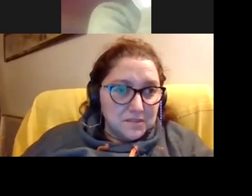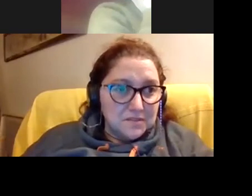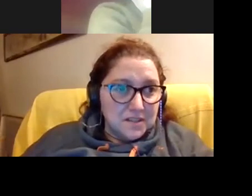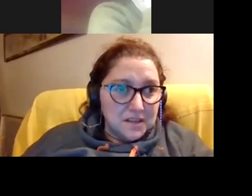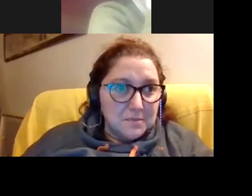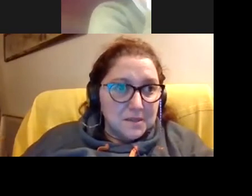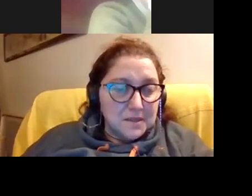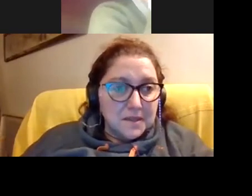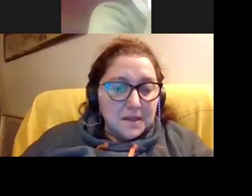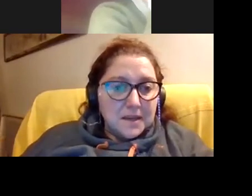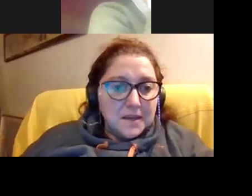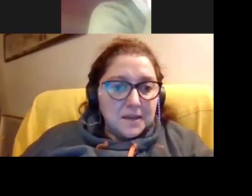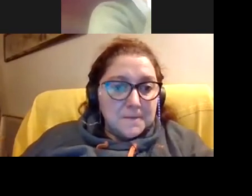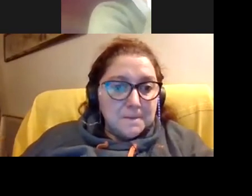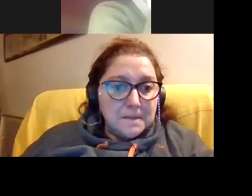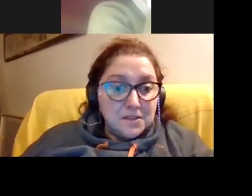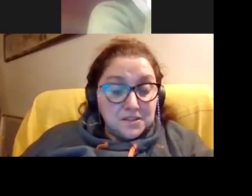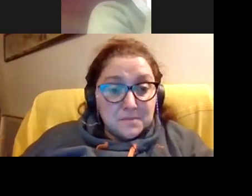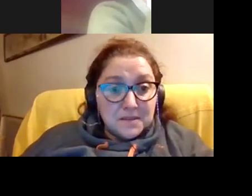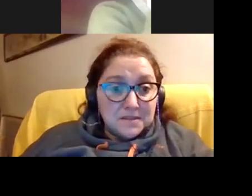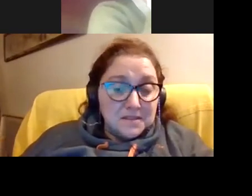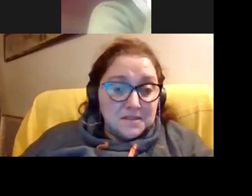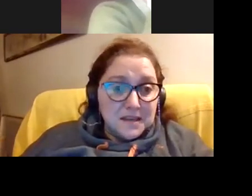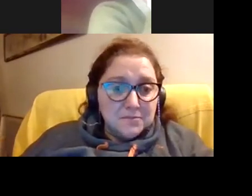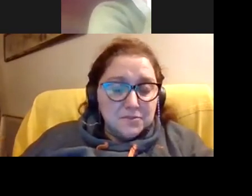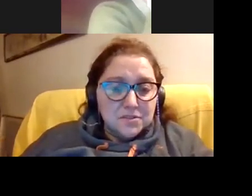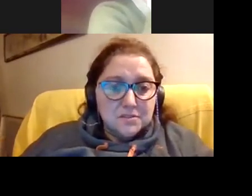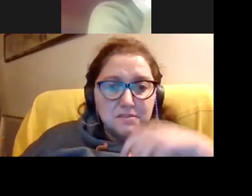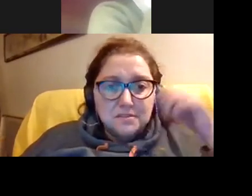ao Convento Velho da Rábida. Nós também